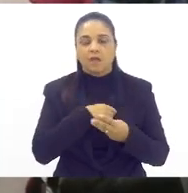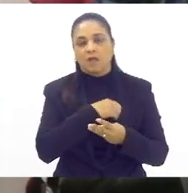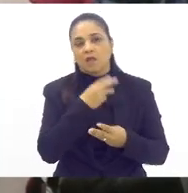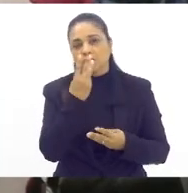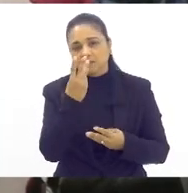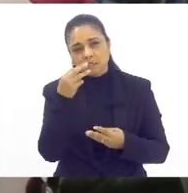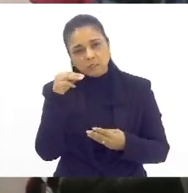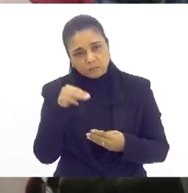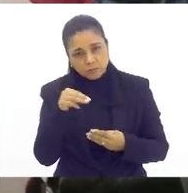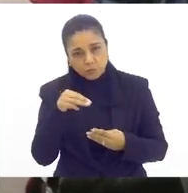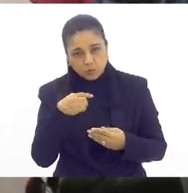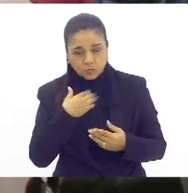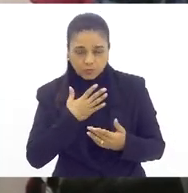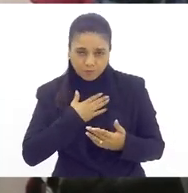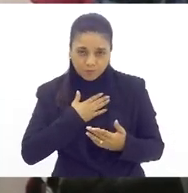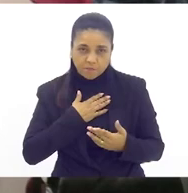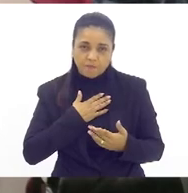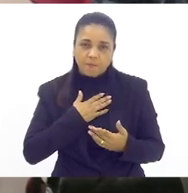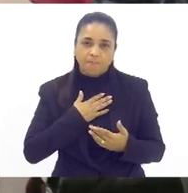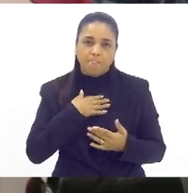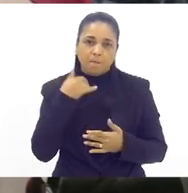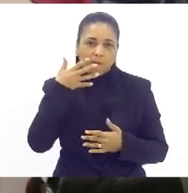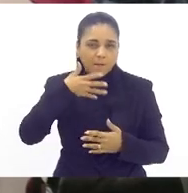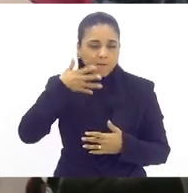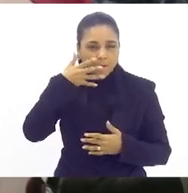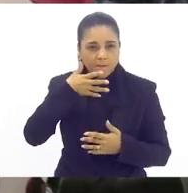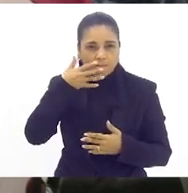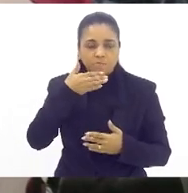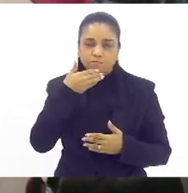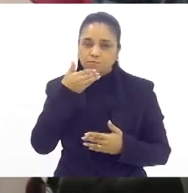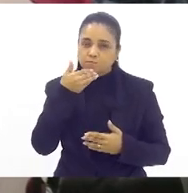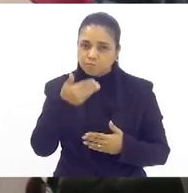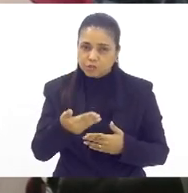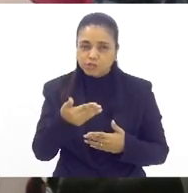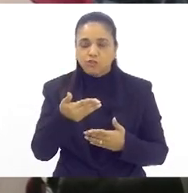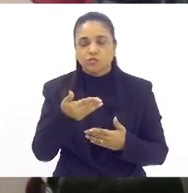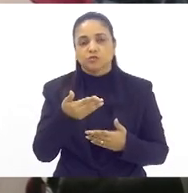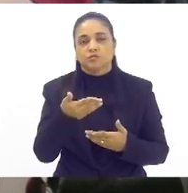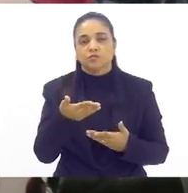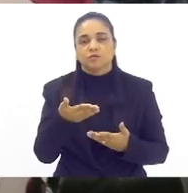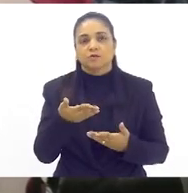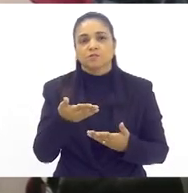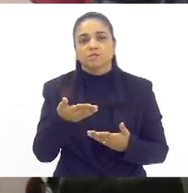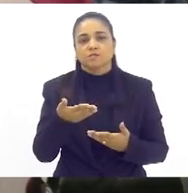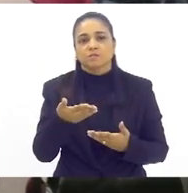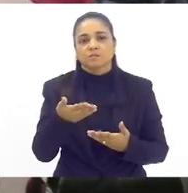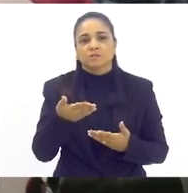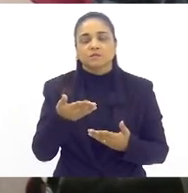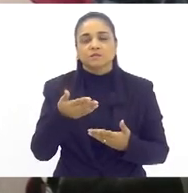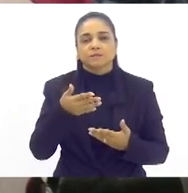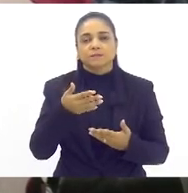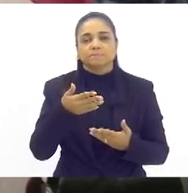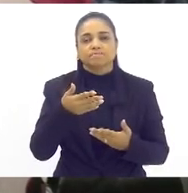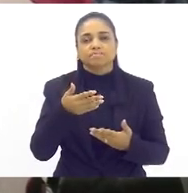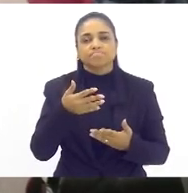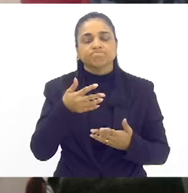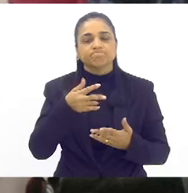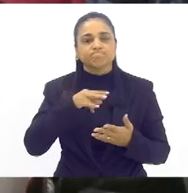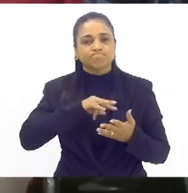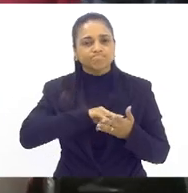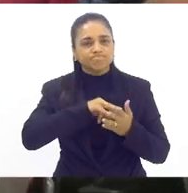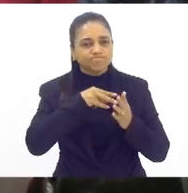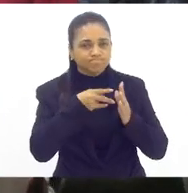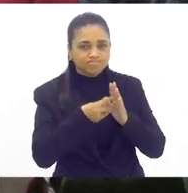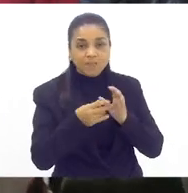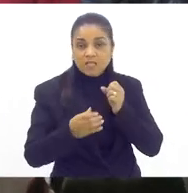três minutos que me restam fazer um apelo como foi feito aqui no sentido que a gente tenha mais